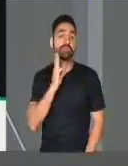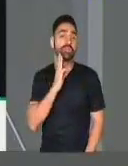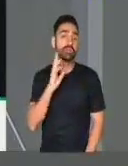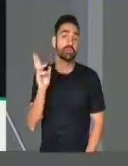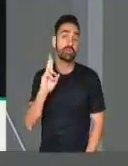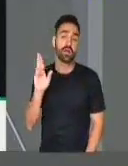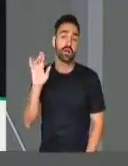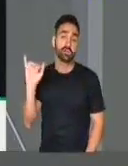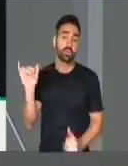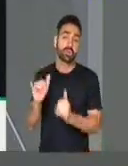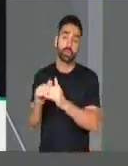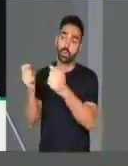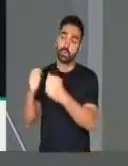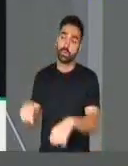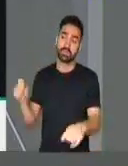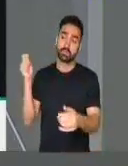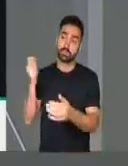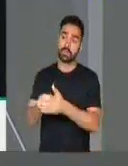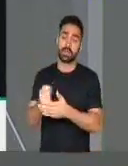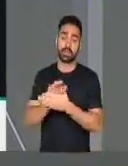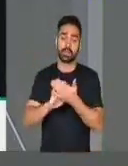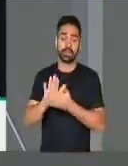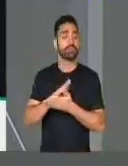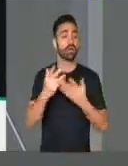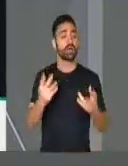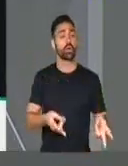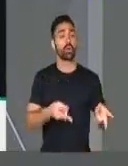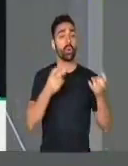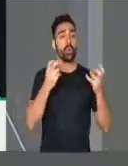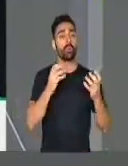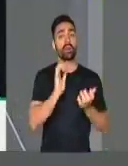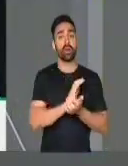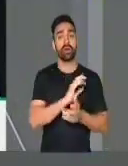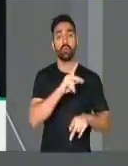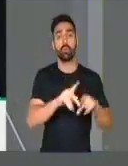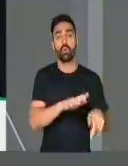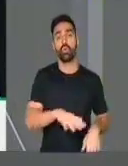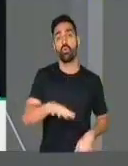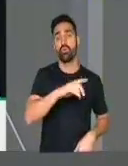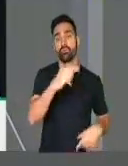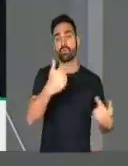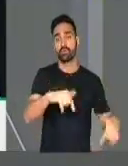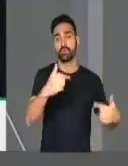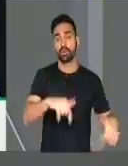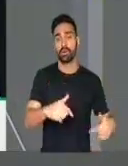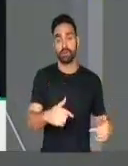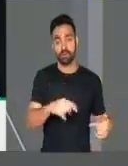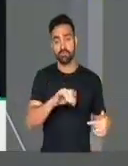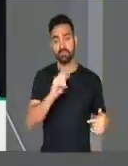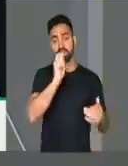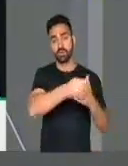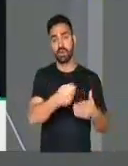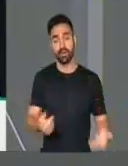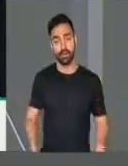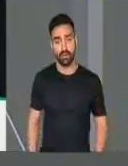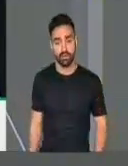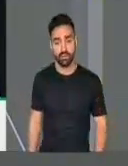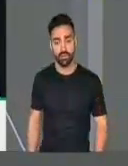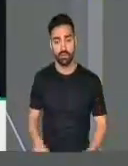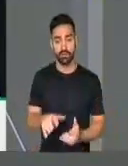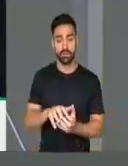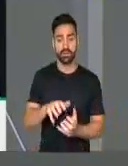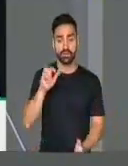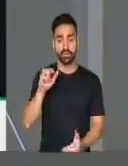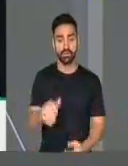de reais e depois querer cobrar do suor do trabalhador, da trabalhadora idosa,